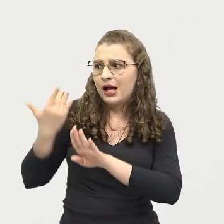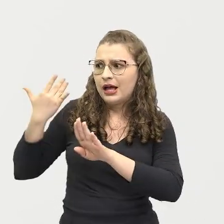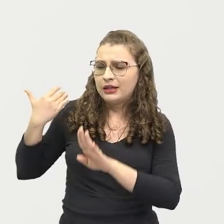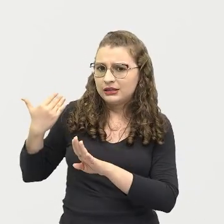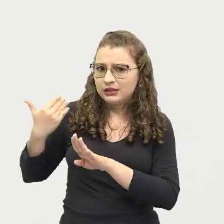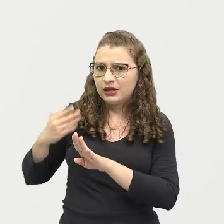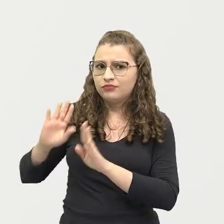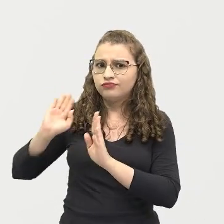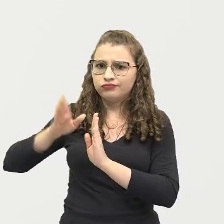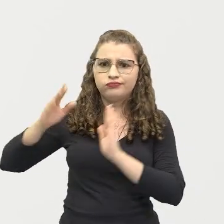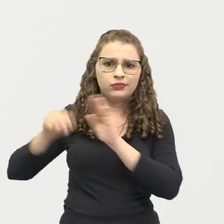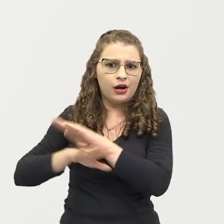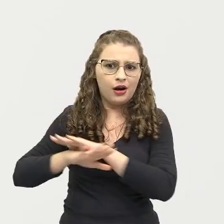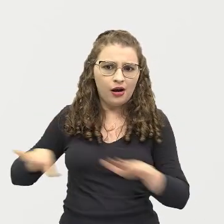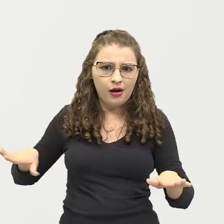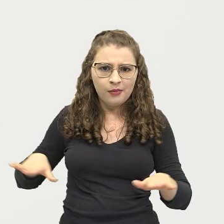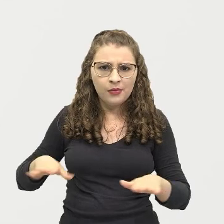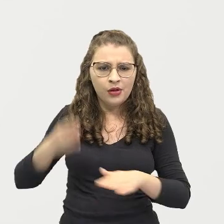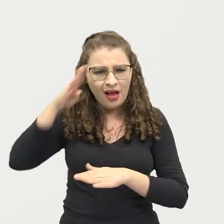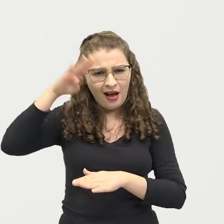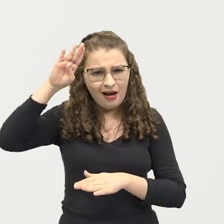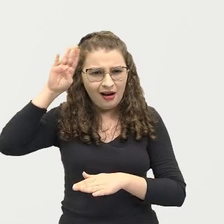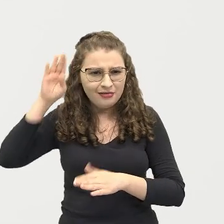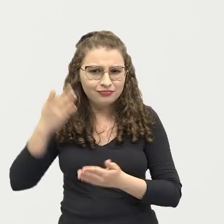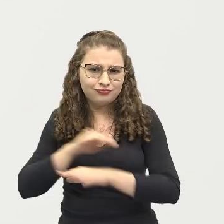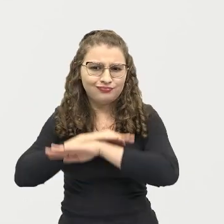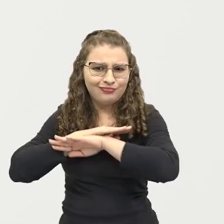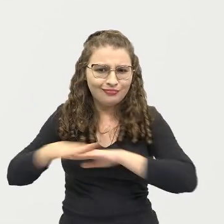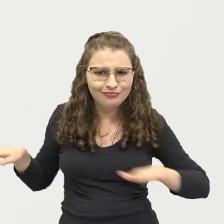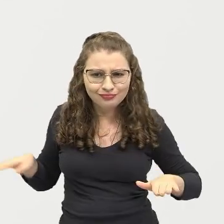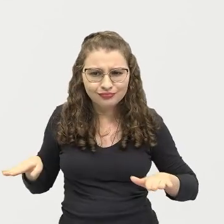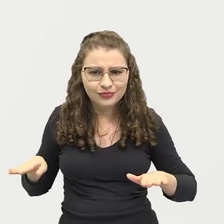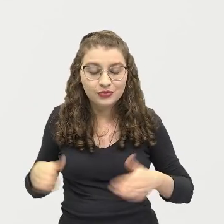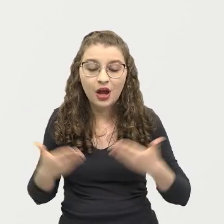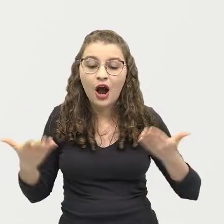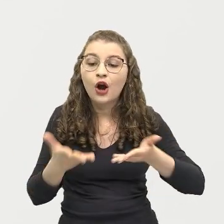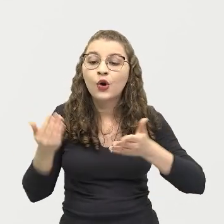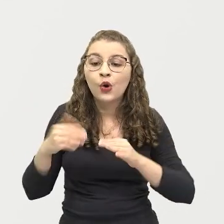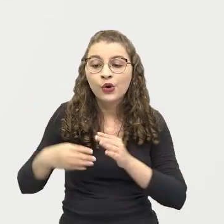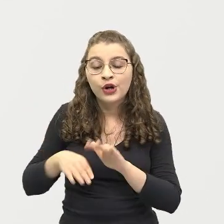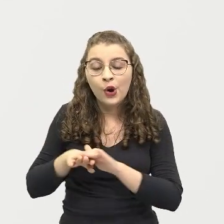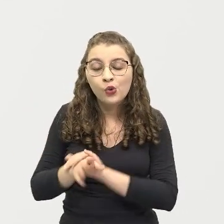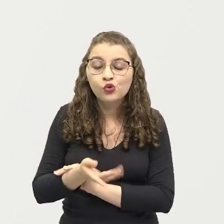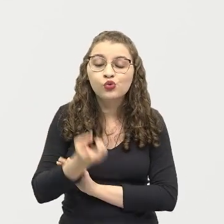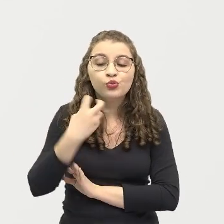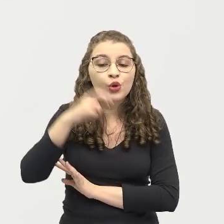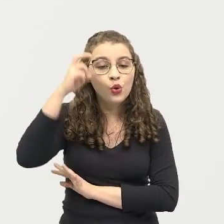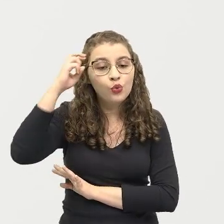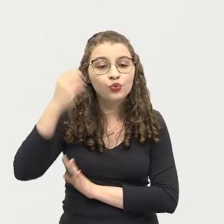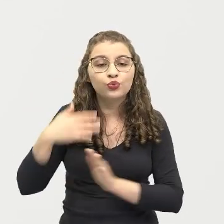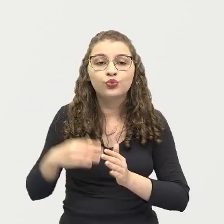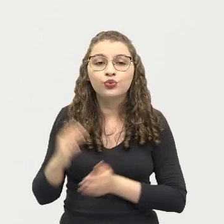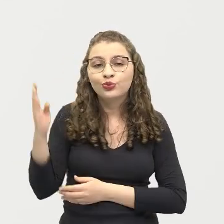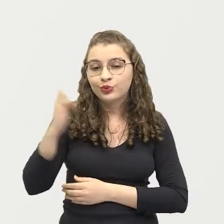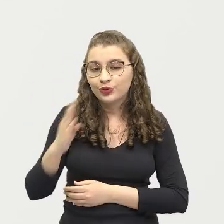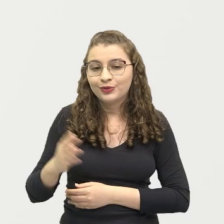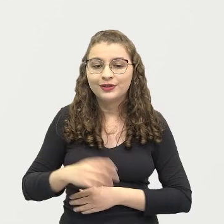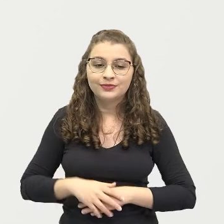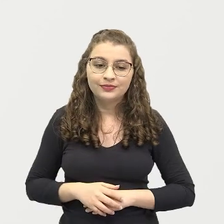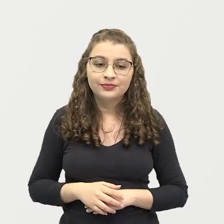ao parnasiano, né, ao acadêmico. O que vale agora é a cultura do povo, é o folclore.